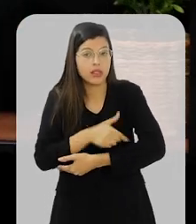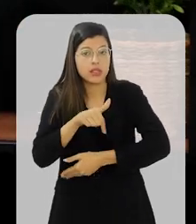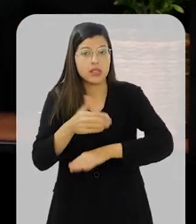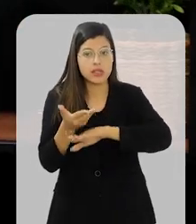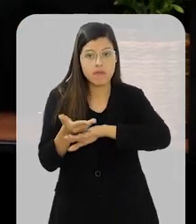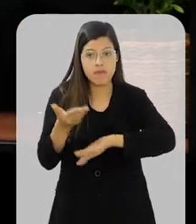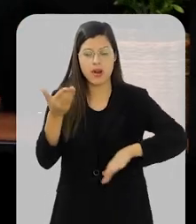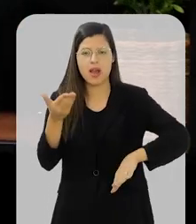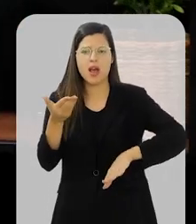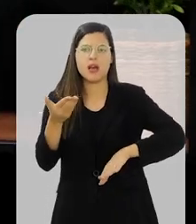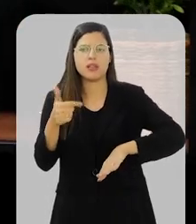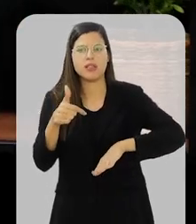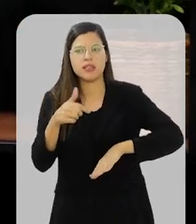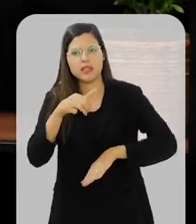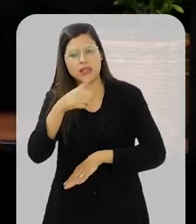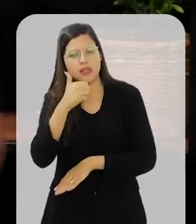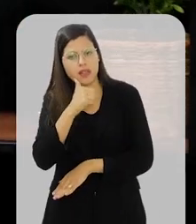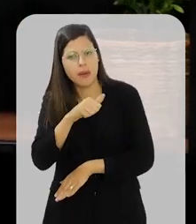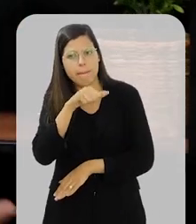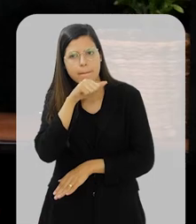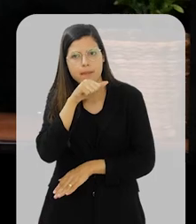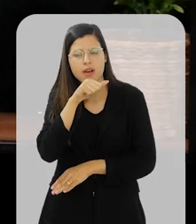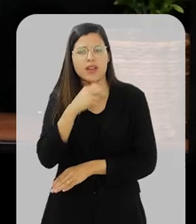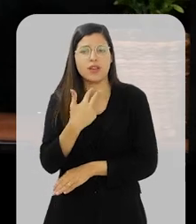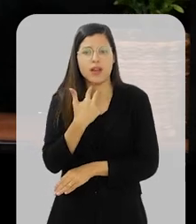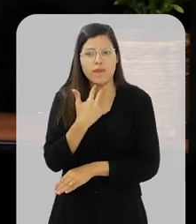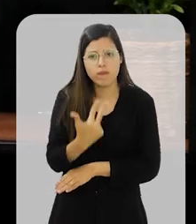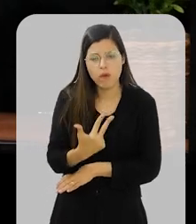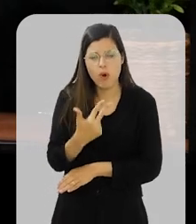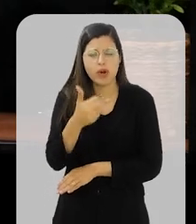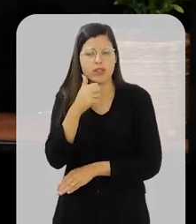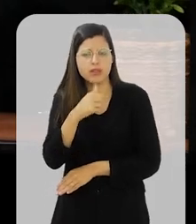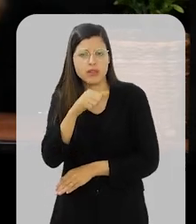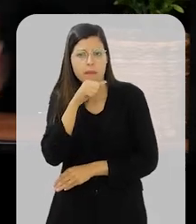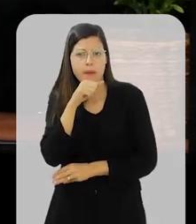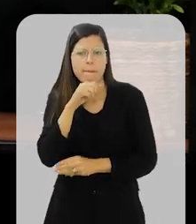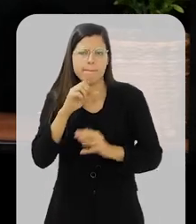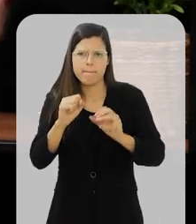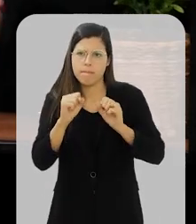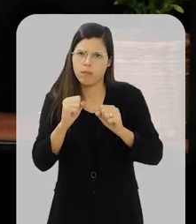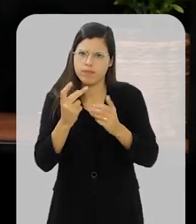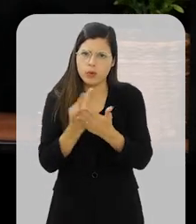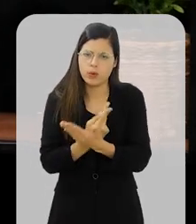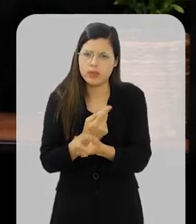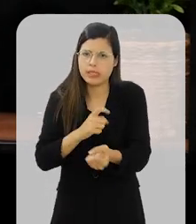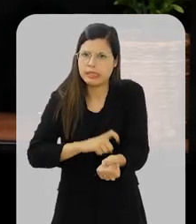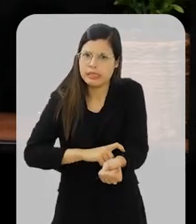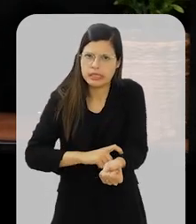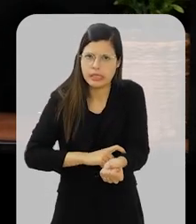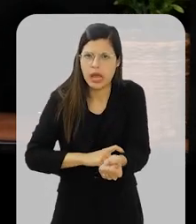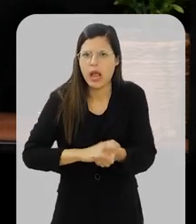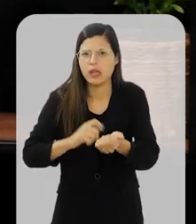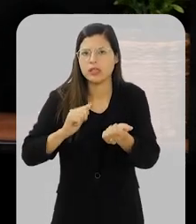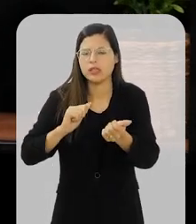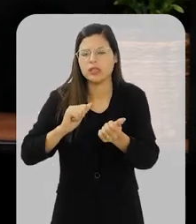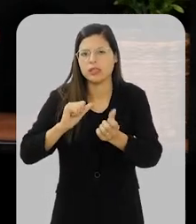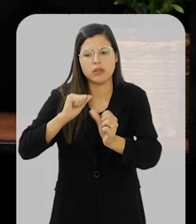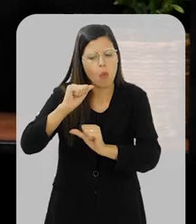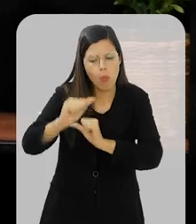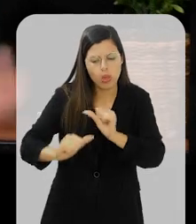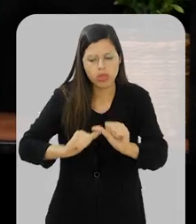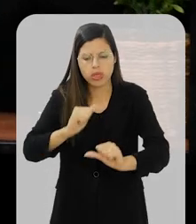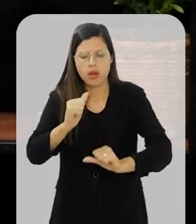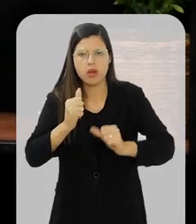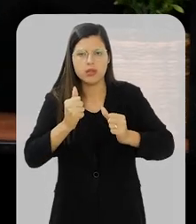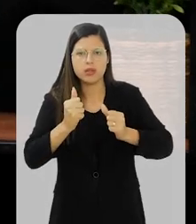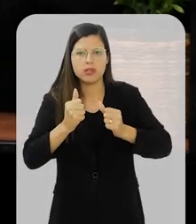da voz da mãe, que é o que ela conhece ali depois que ela sai do útero, né? Então, isso pode gerar um estresse que vai promover alterações no nosso